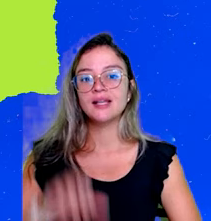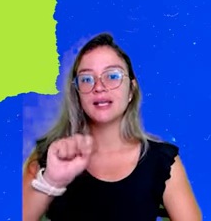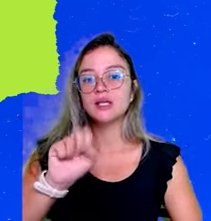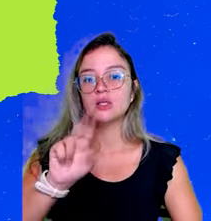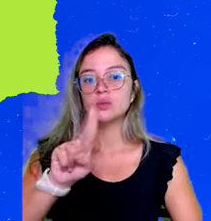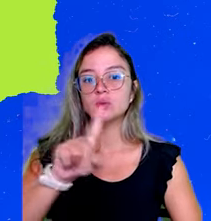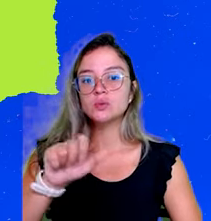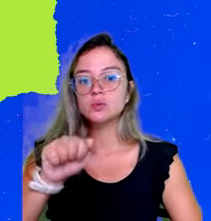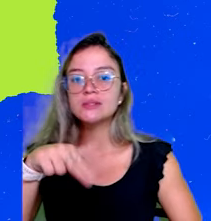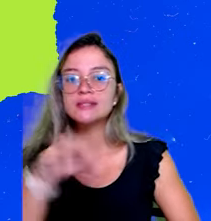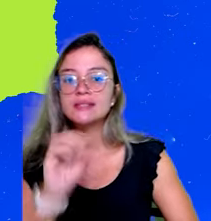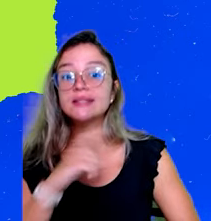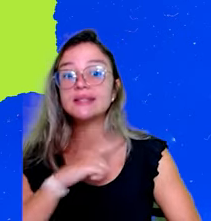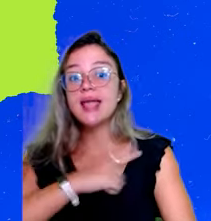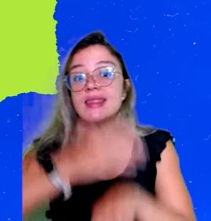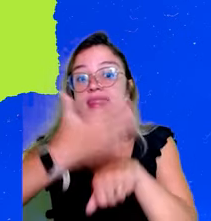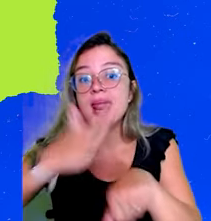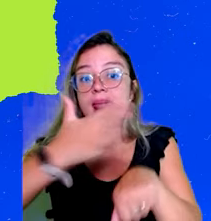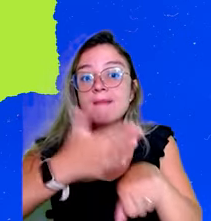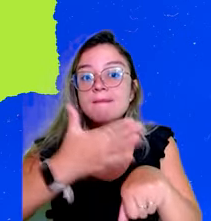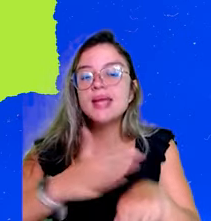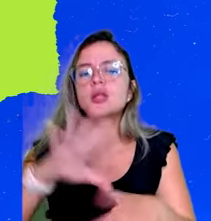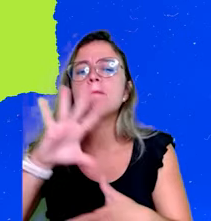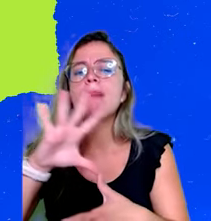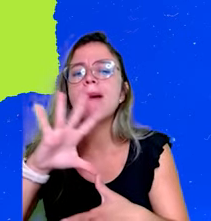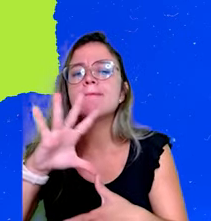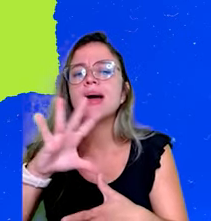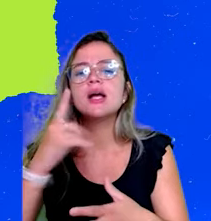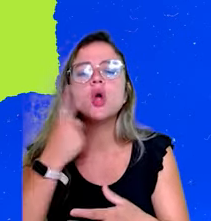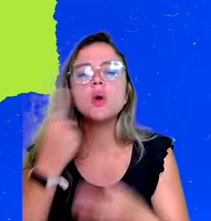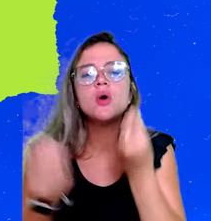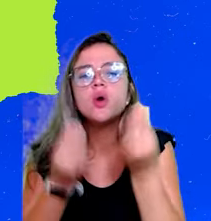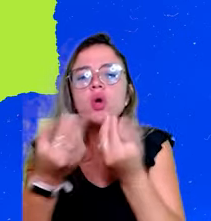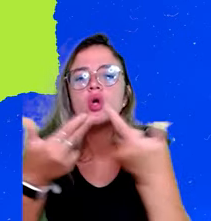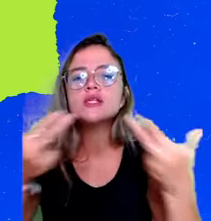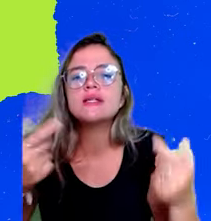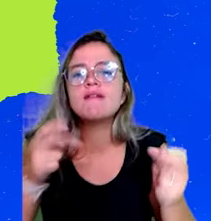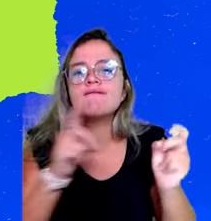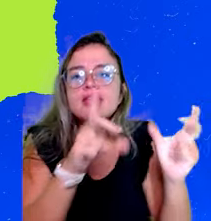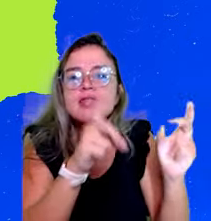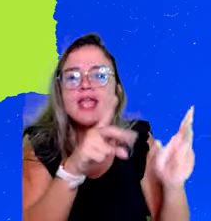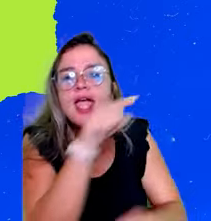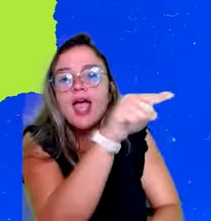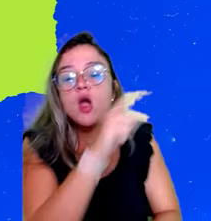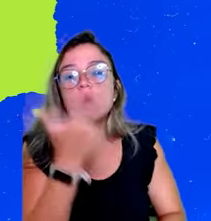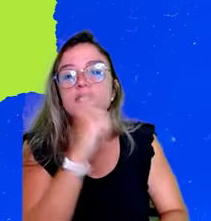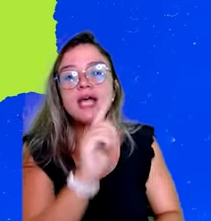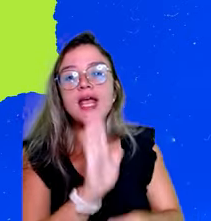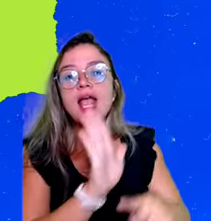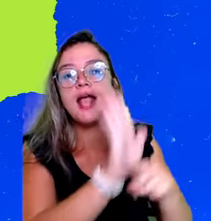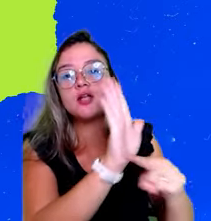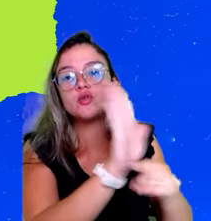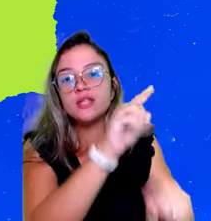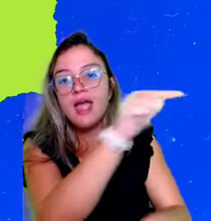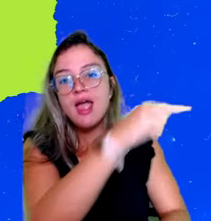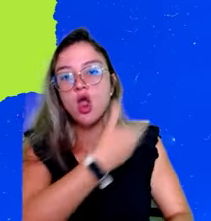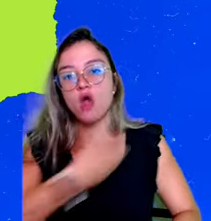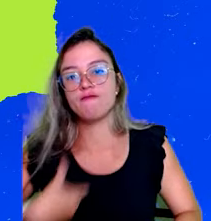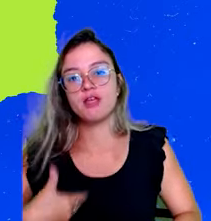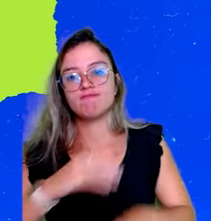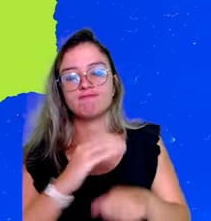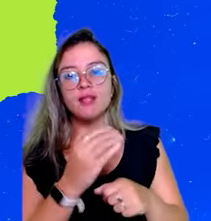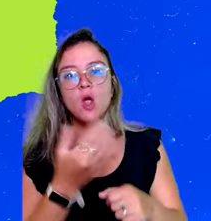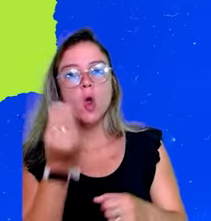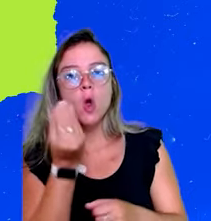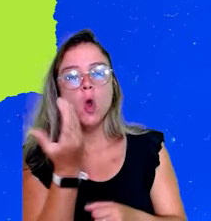Suzano recebe o treinamento Mapa do Tesouro Público, o caminho para vender para o governo, realizado pelo Sebrae São Paulo no Alto